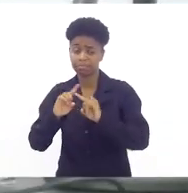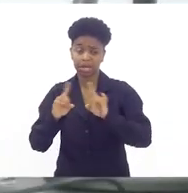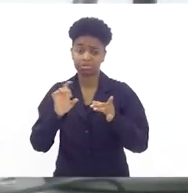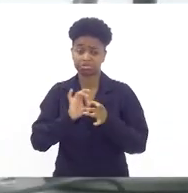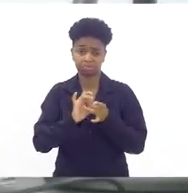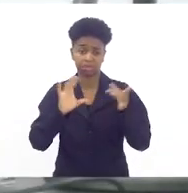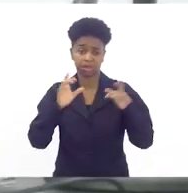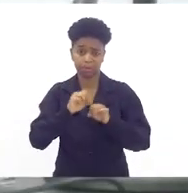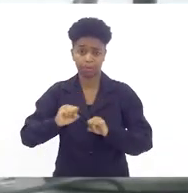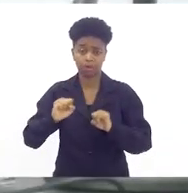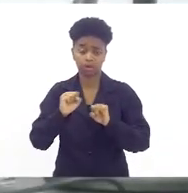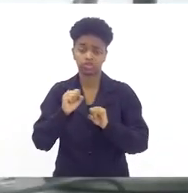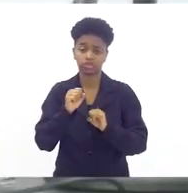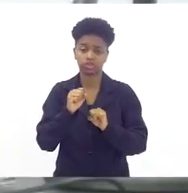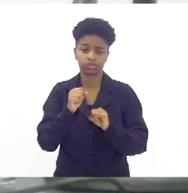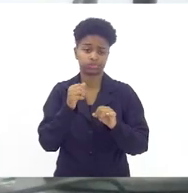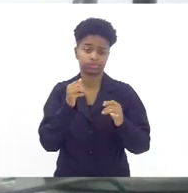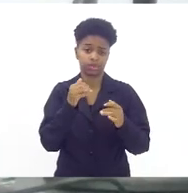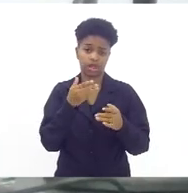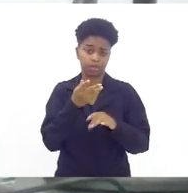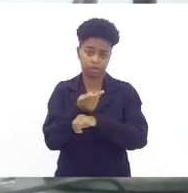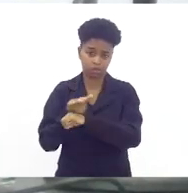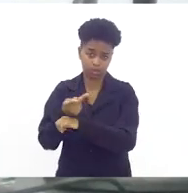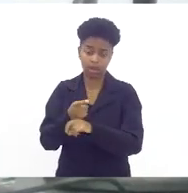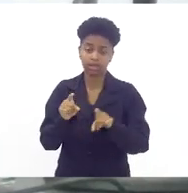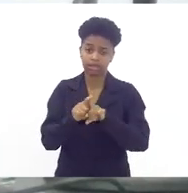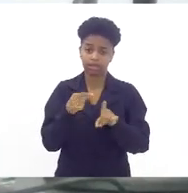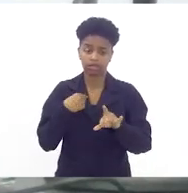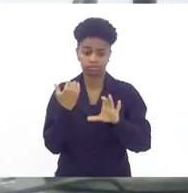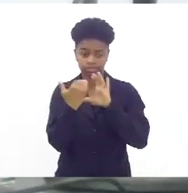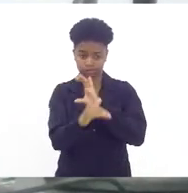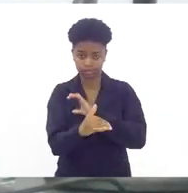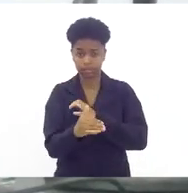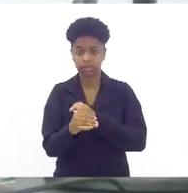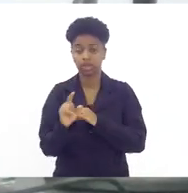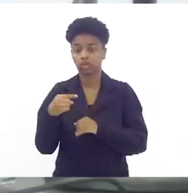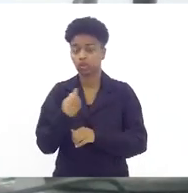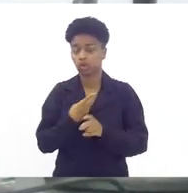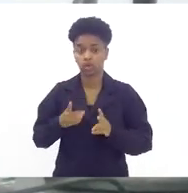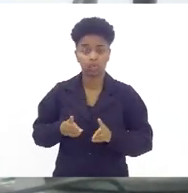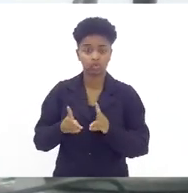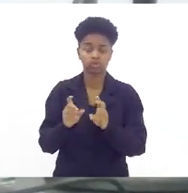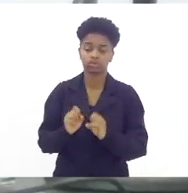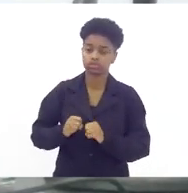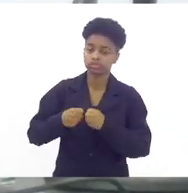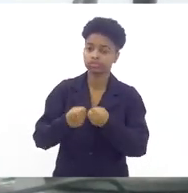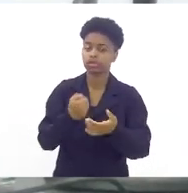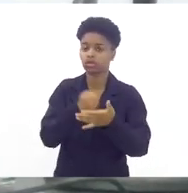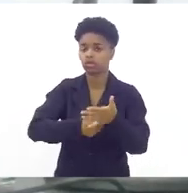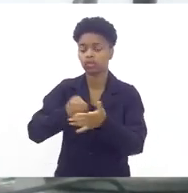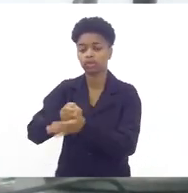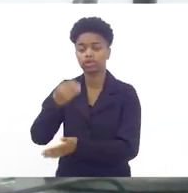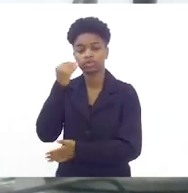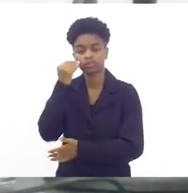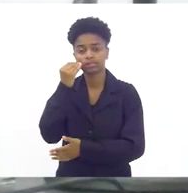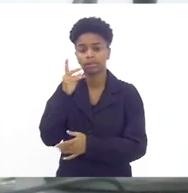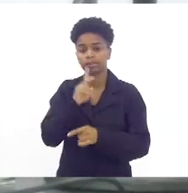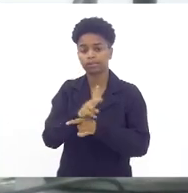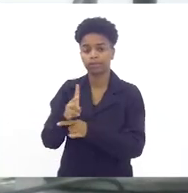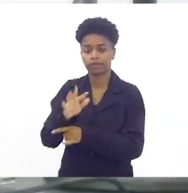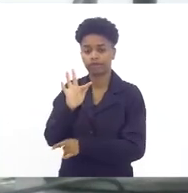aí a comissão de chegar nessa semana e seguimos na luta pela defesa da Faetec pela